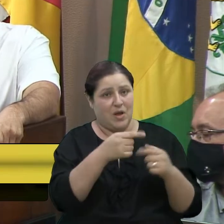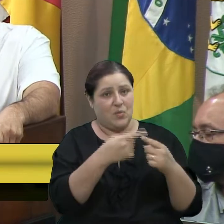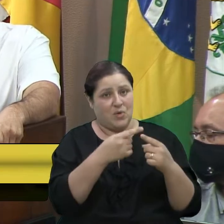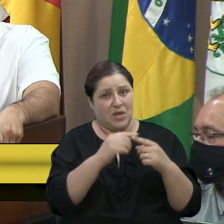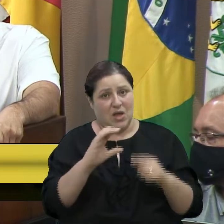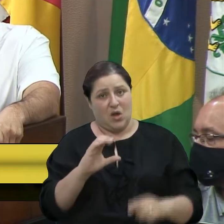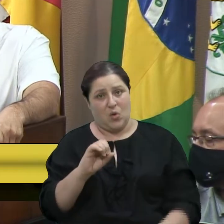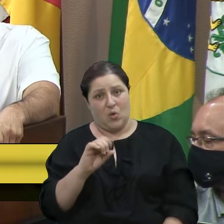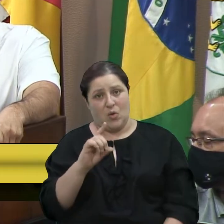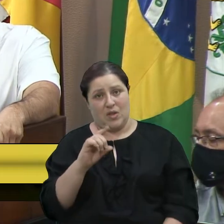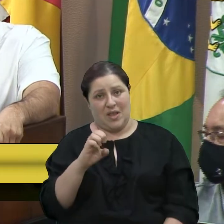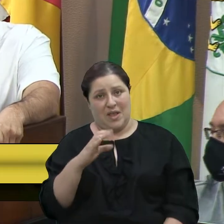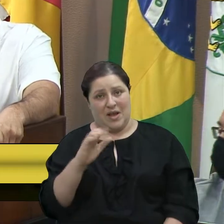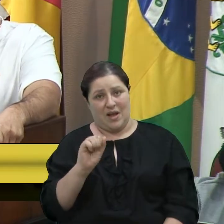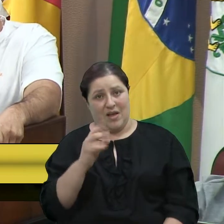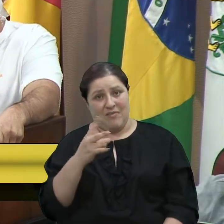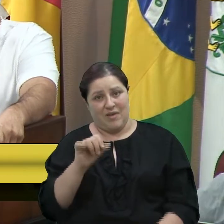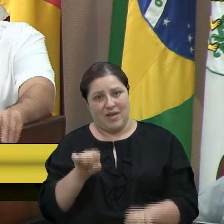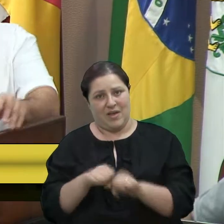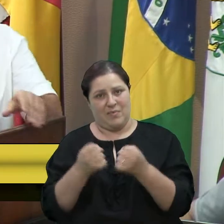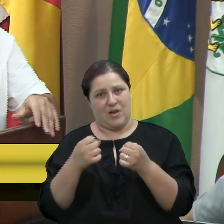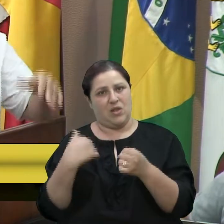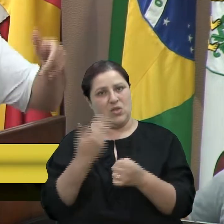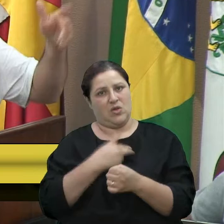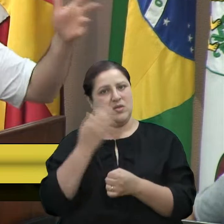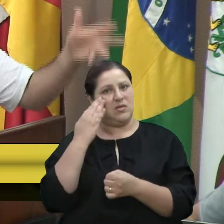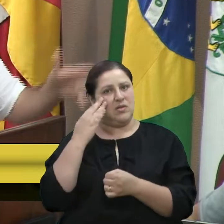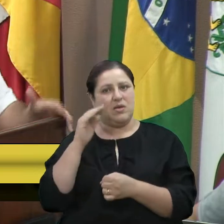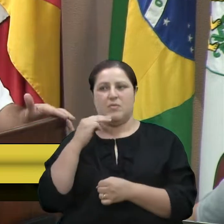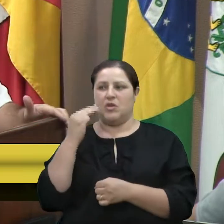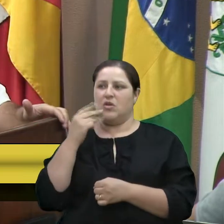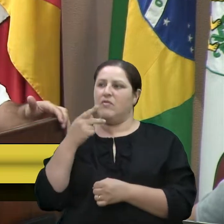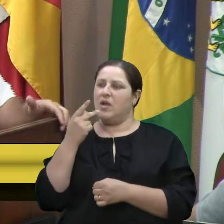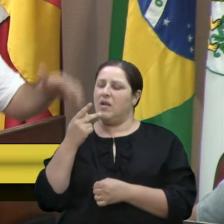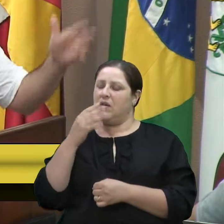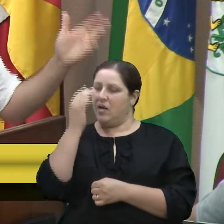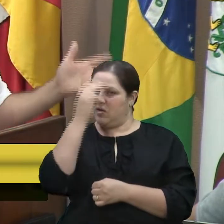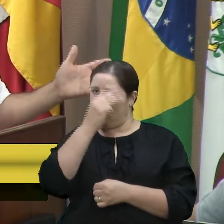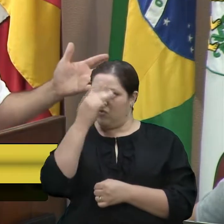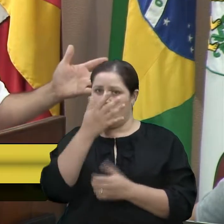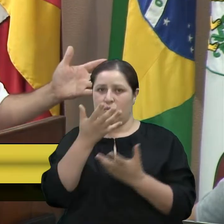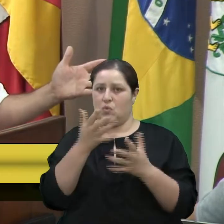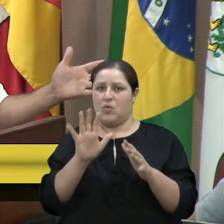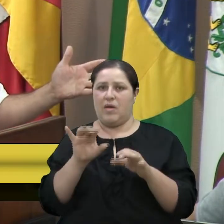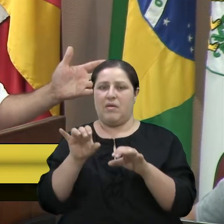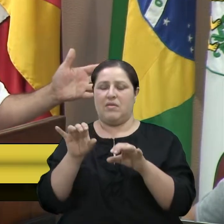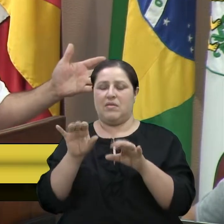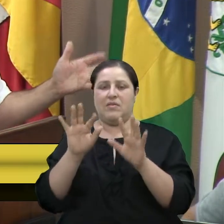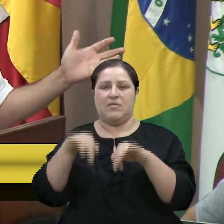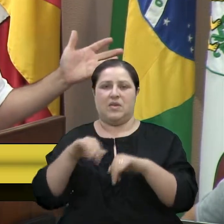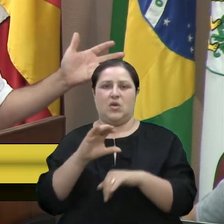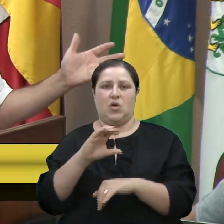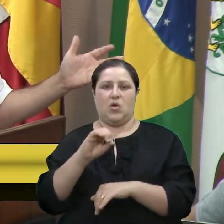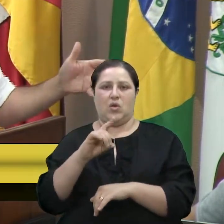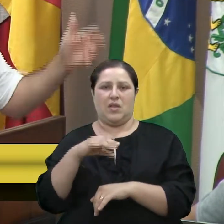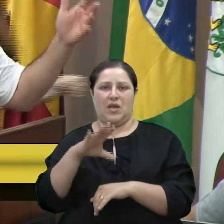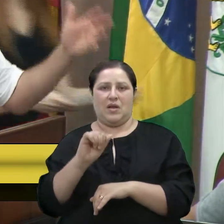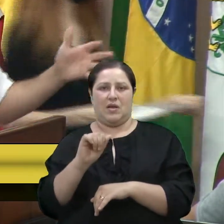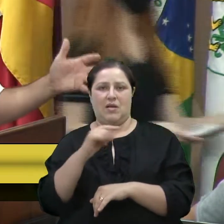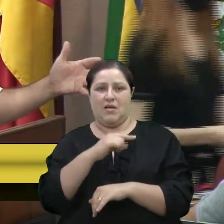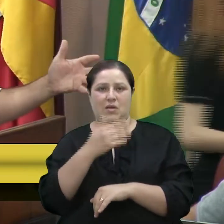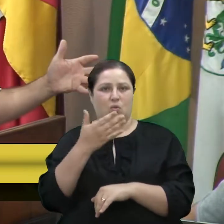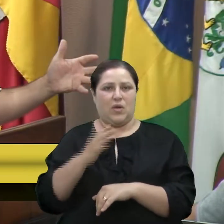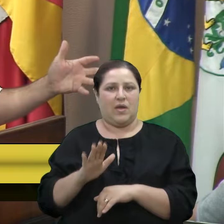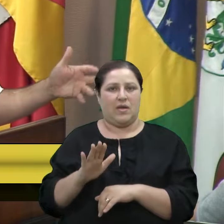gente sabe. E aí, Marisol, tu já antecipou que o prefeito Adiló não quer. Eu sei que ele não quer, mas ele